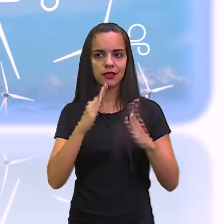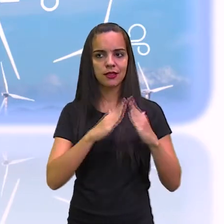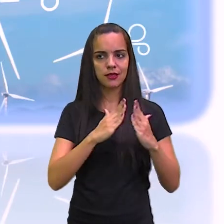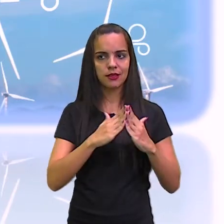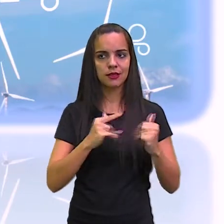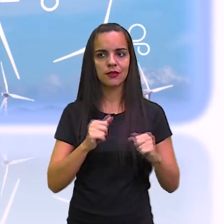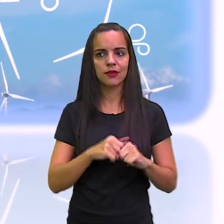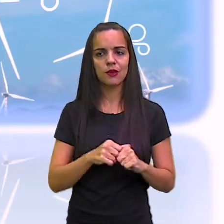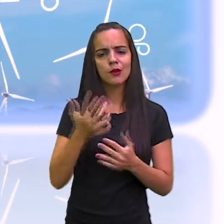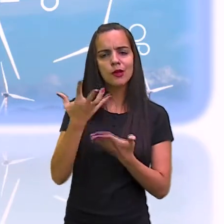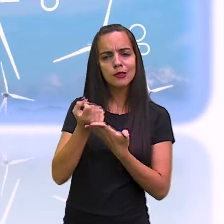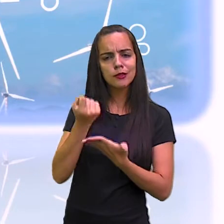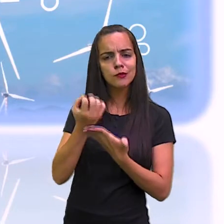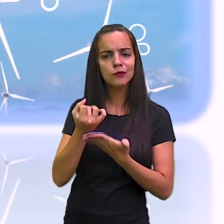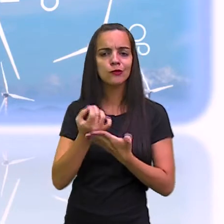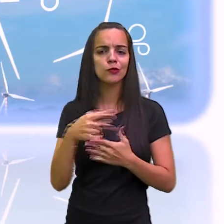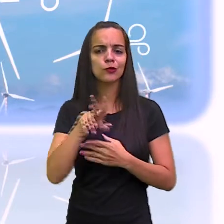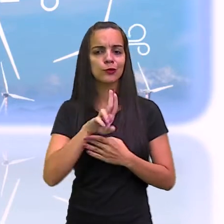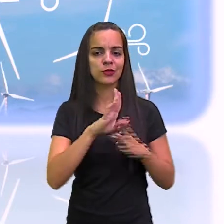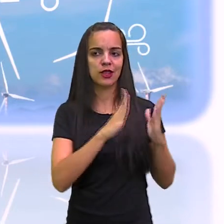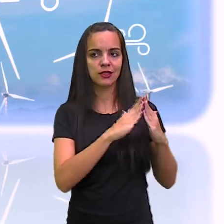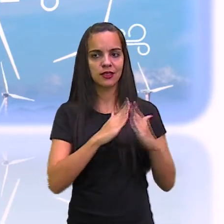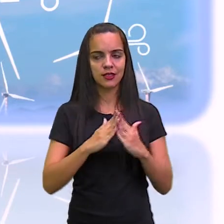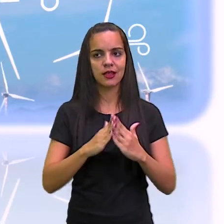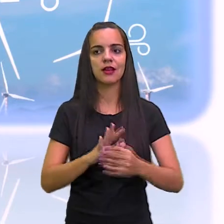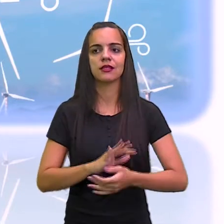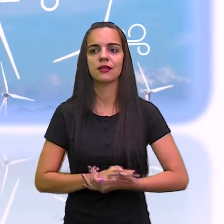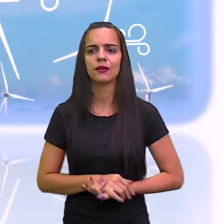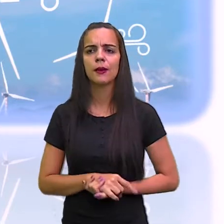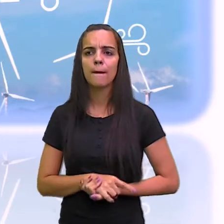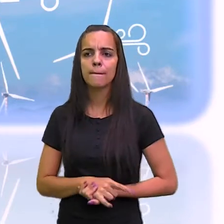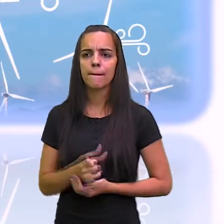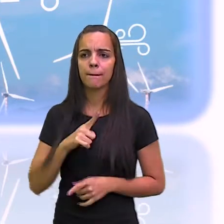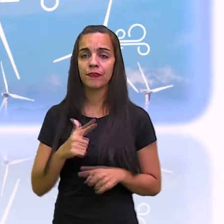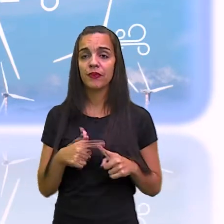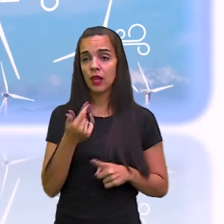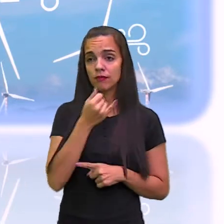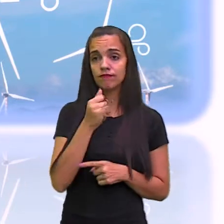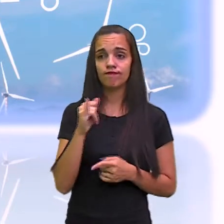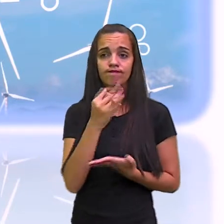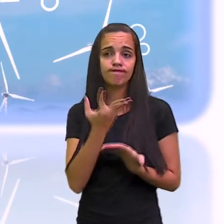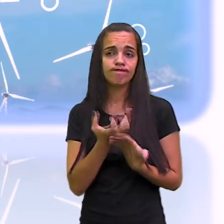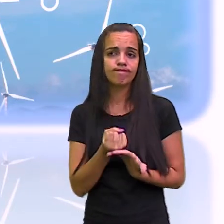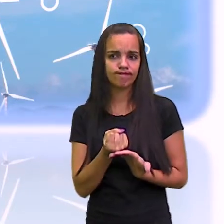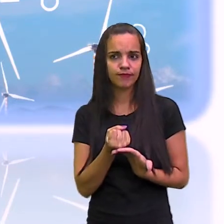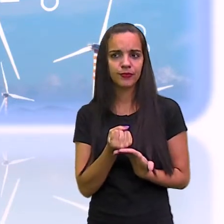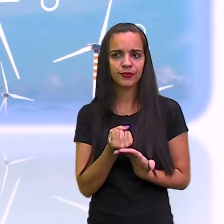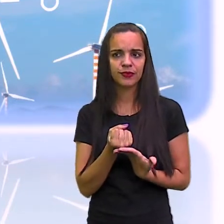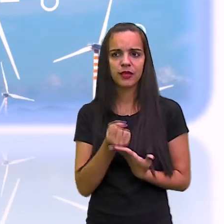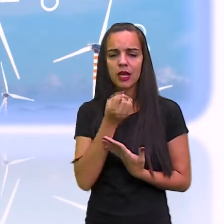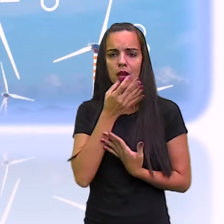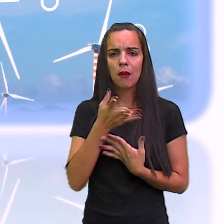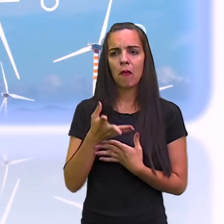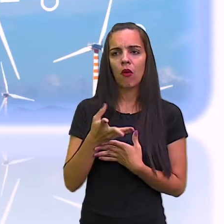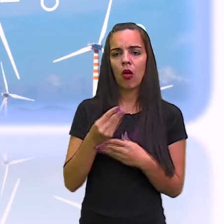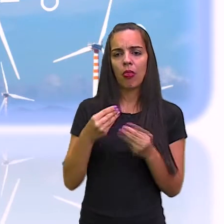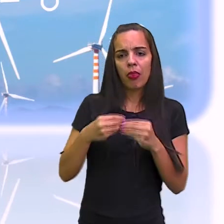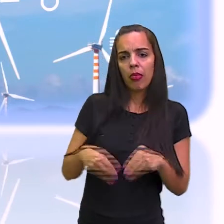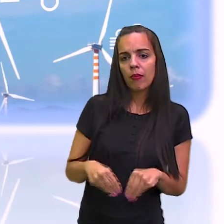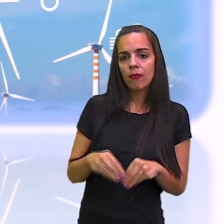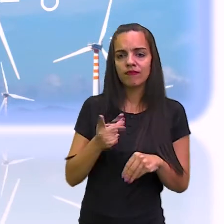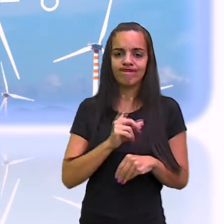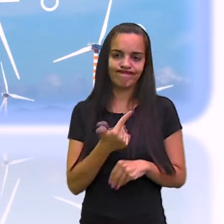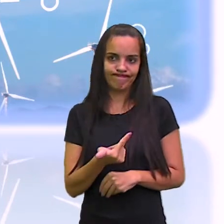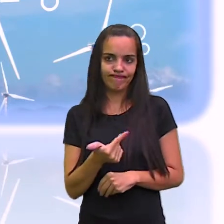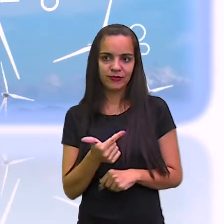fontes para o nosso gasto diário. Ela é uma fonte de energia inesgotável,